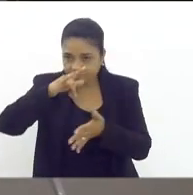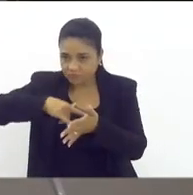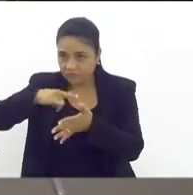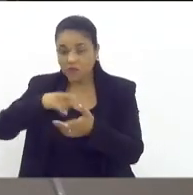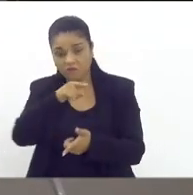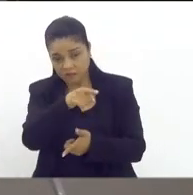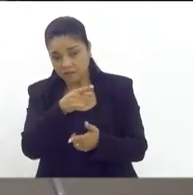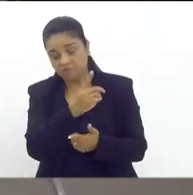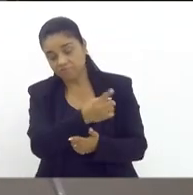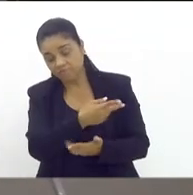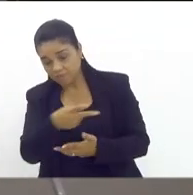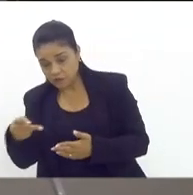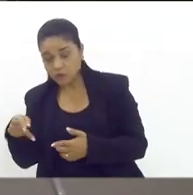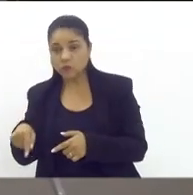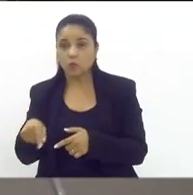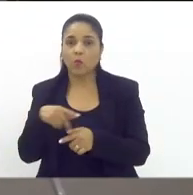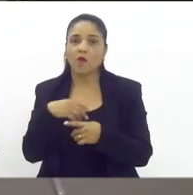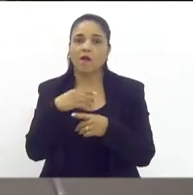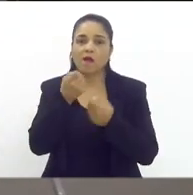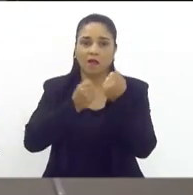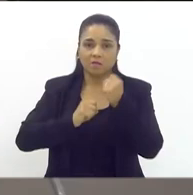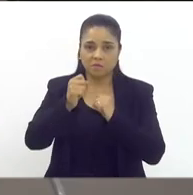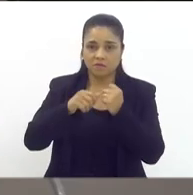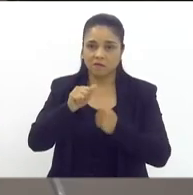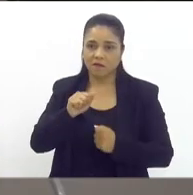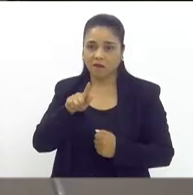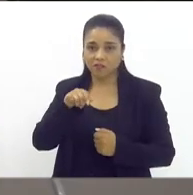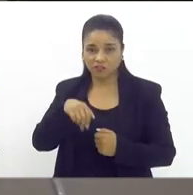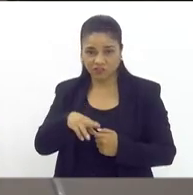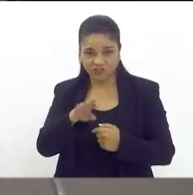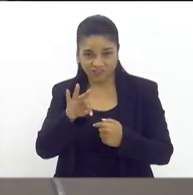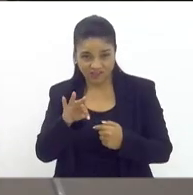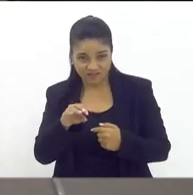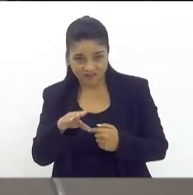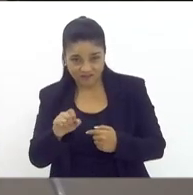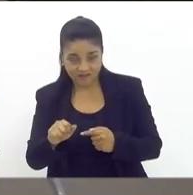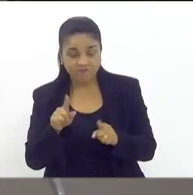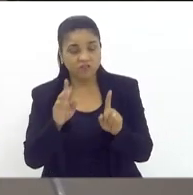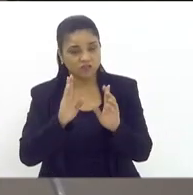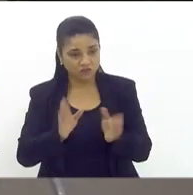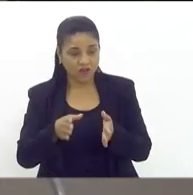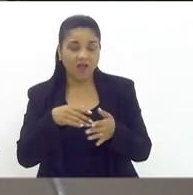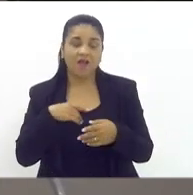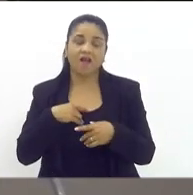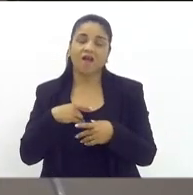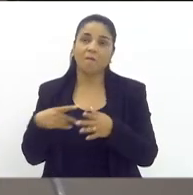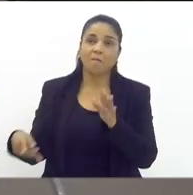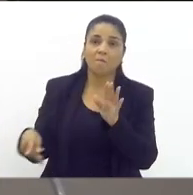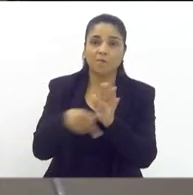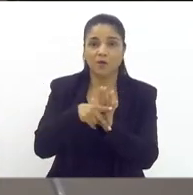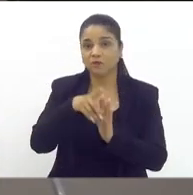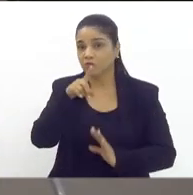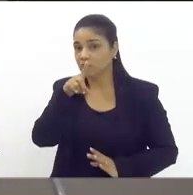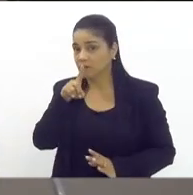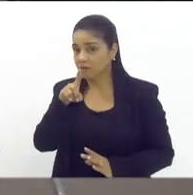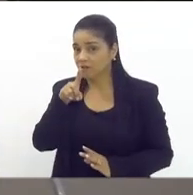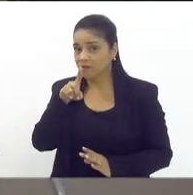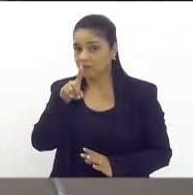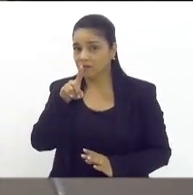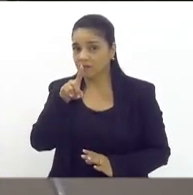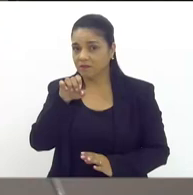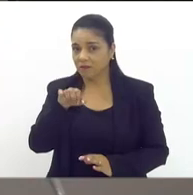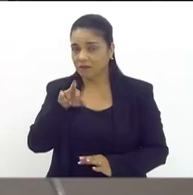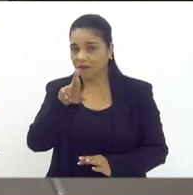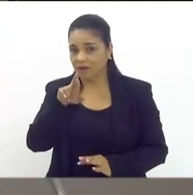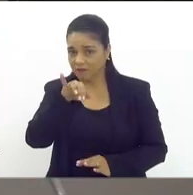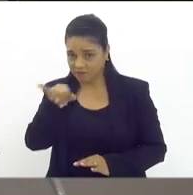na agência agência hoje ela funciona no imóvel que é do estado que é do Dr a gente paga aluguel para estar